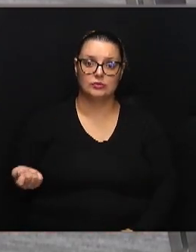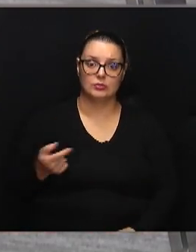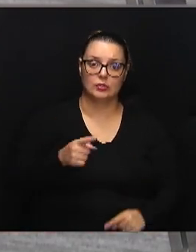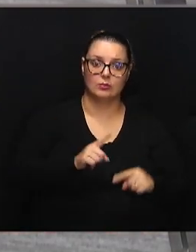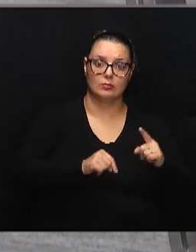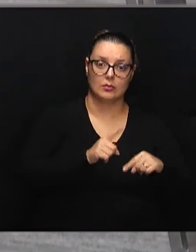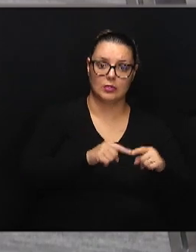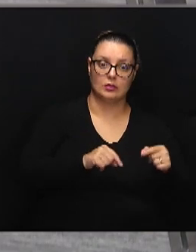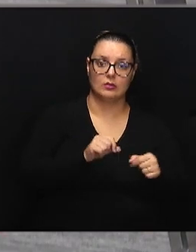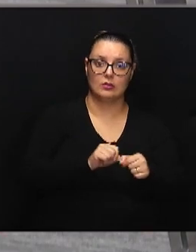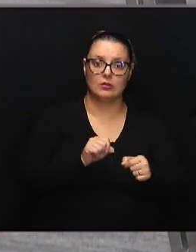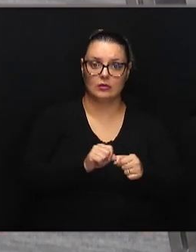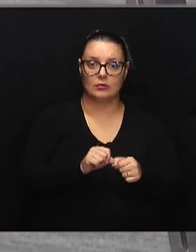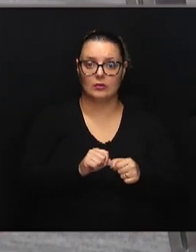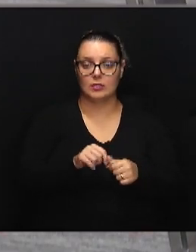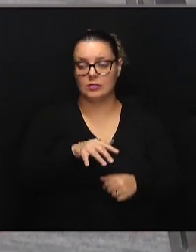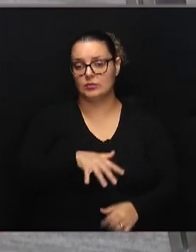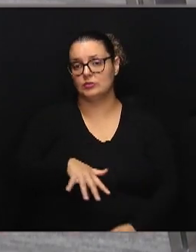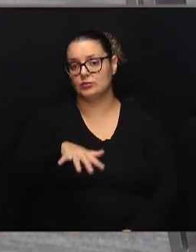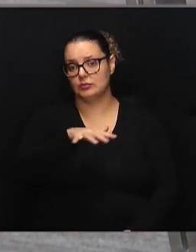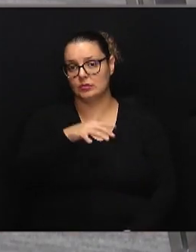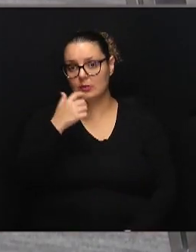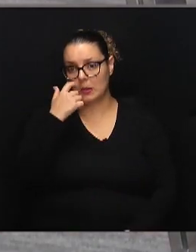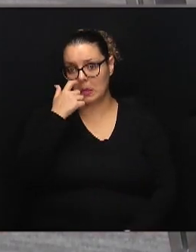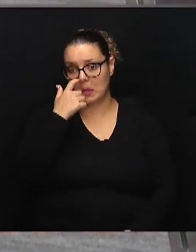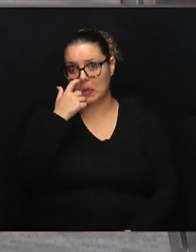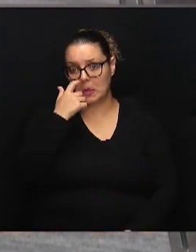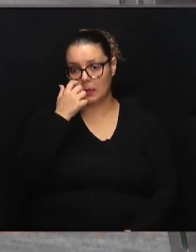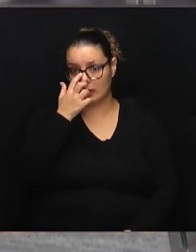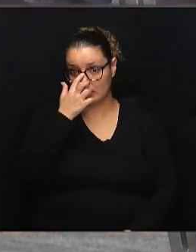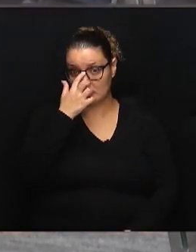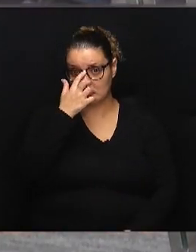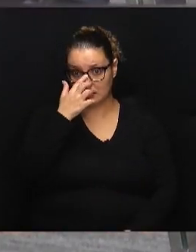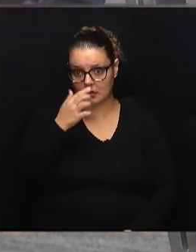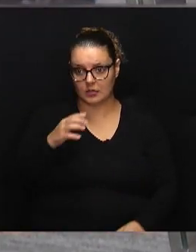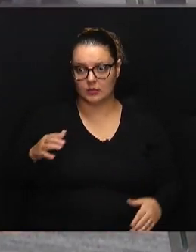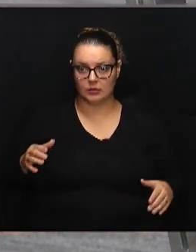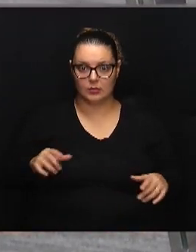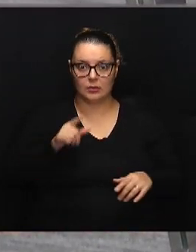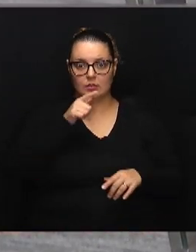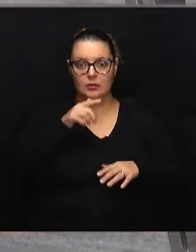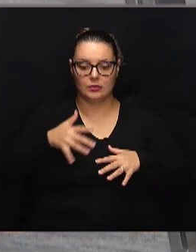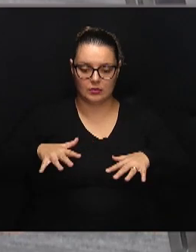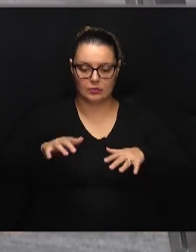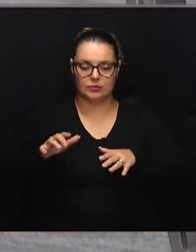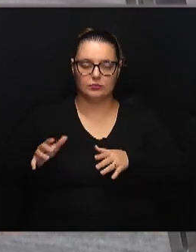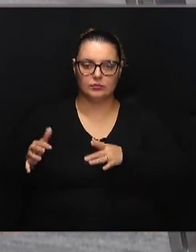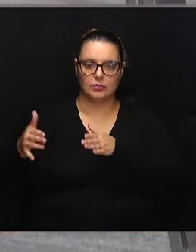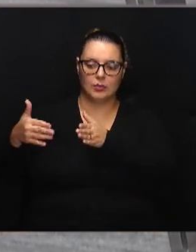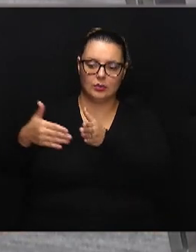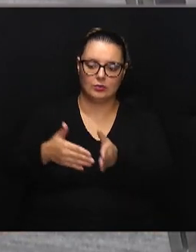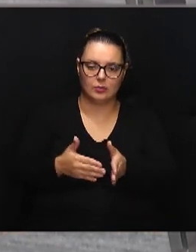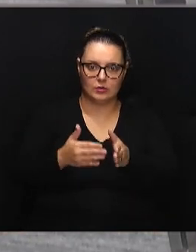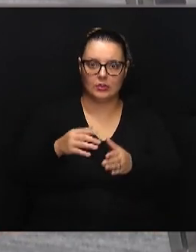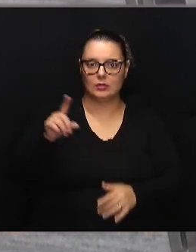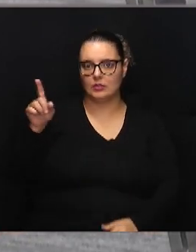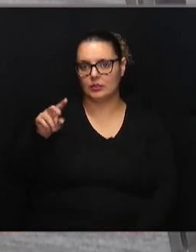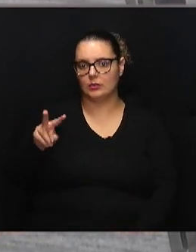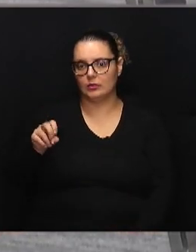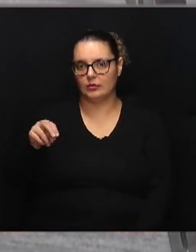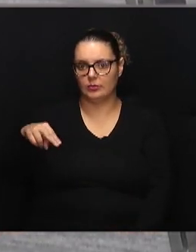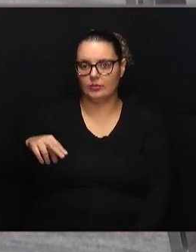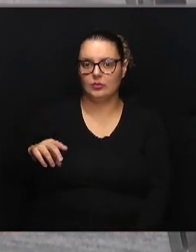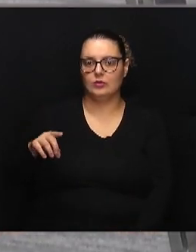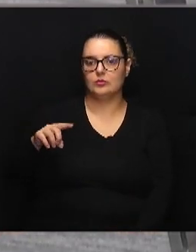feito sempre ali onde desemboca a água das nascentes de cima, que vem lá do Von Zuben, vem da